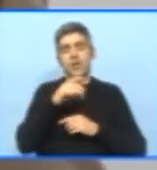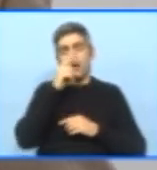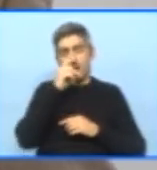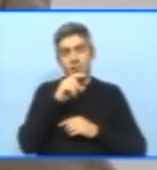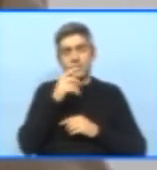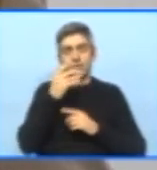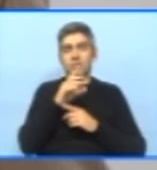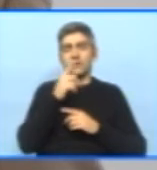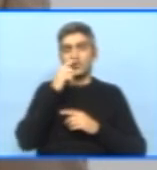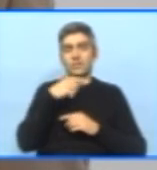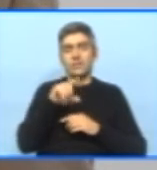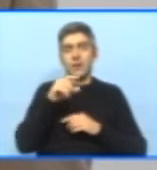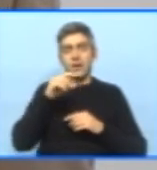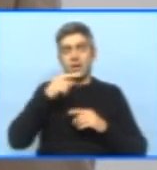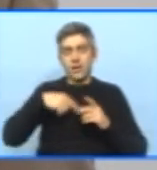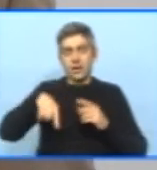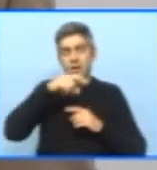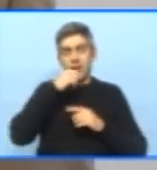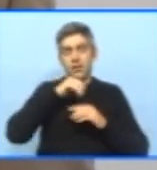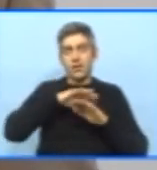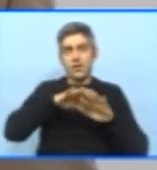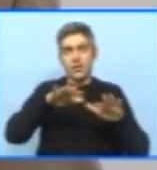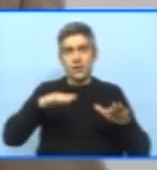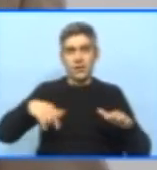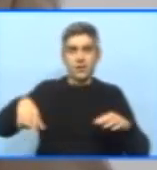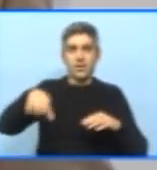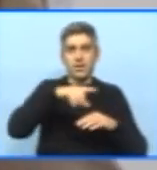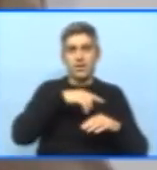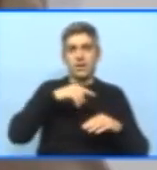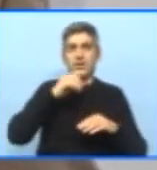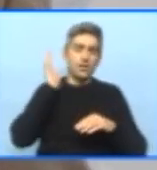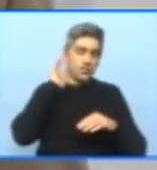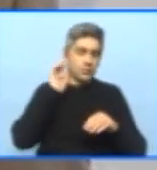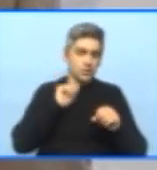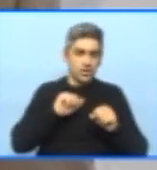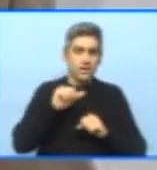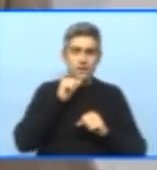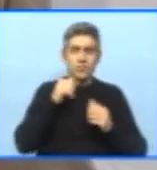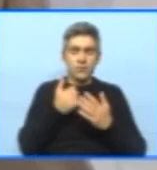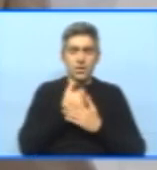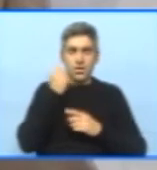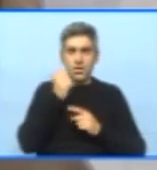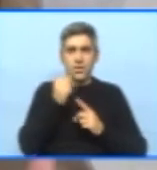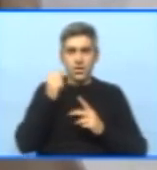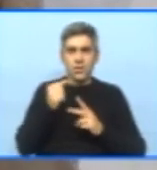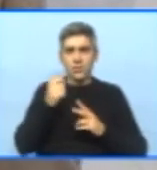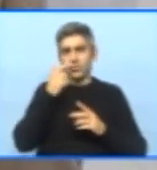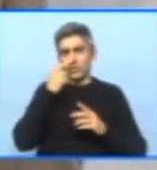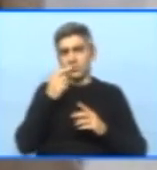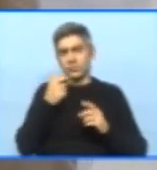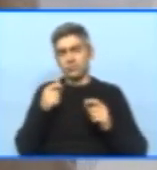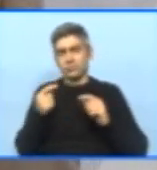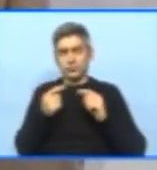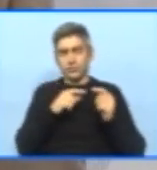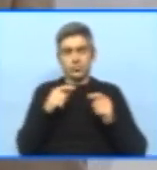iam às arenas onde os escravos eram mortos, em que os gladiadores se batiam